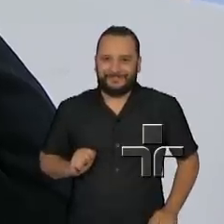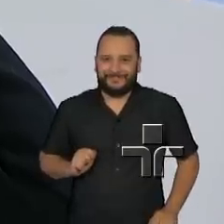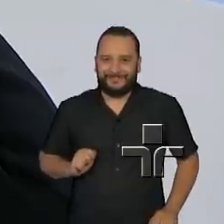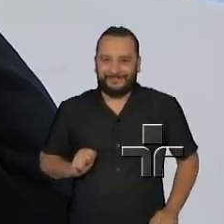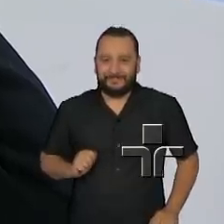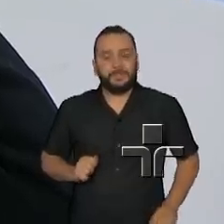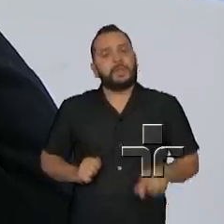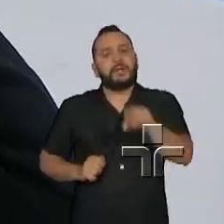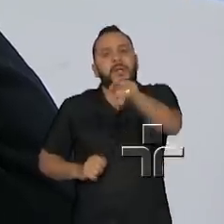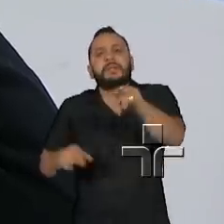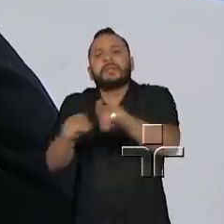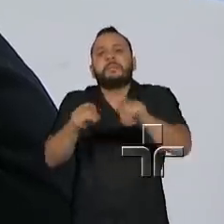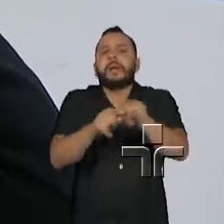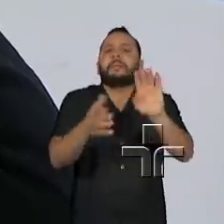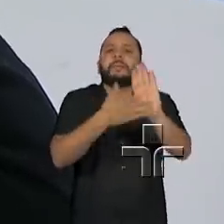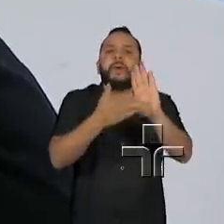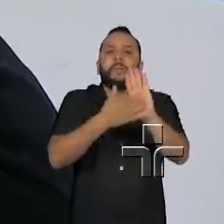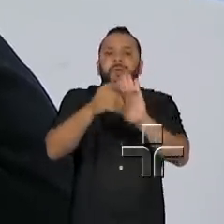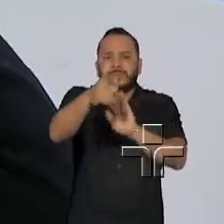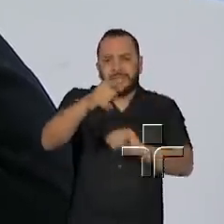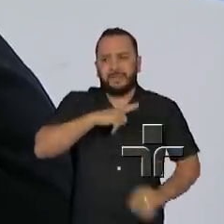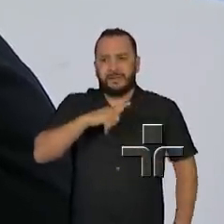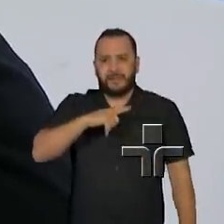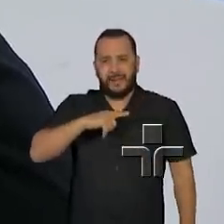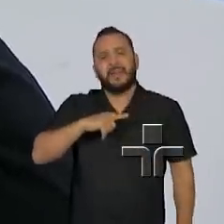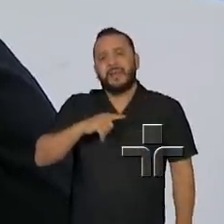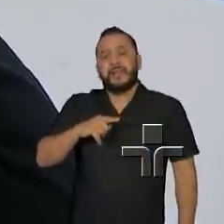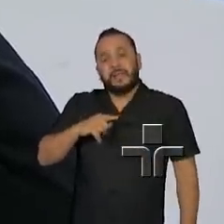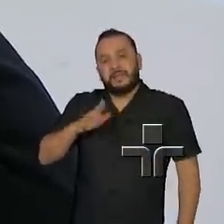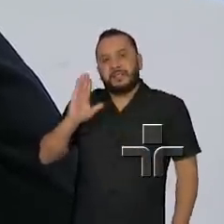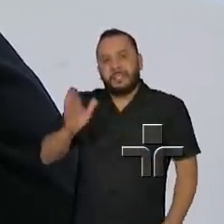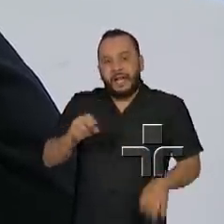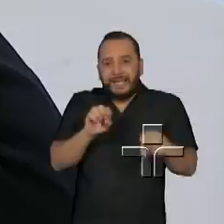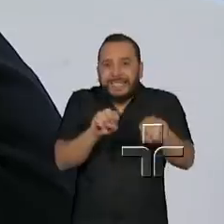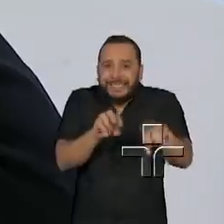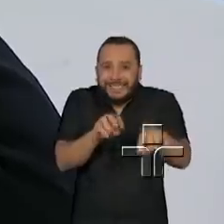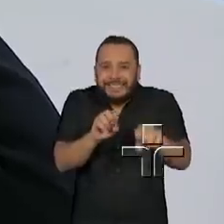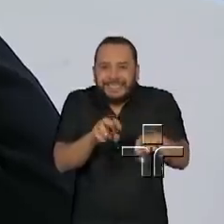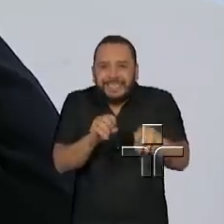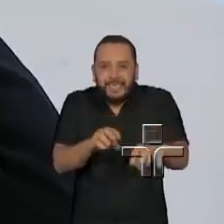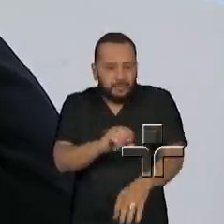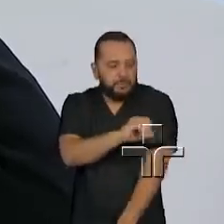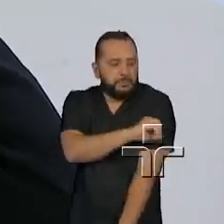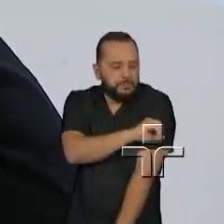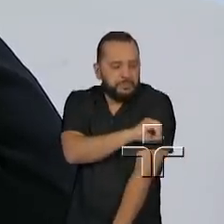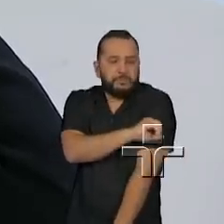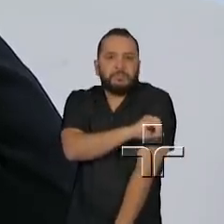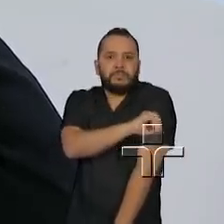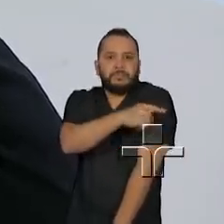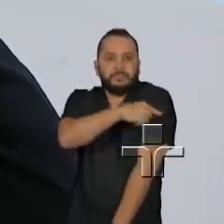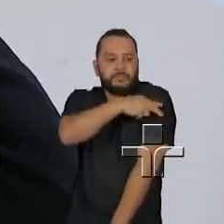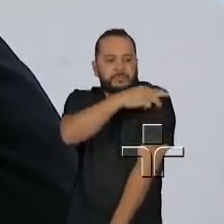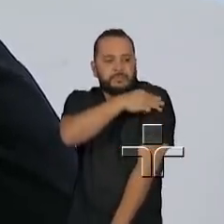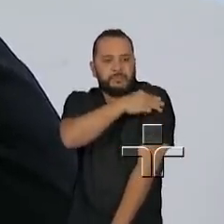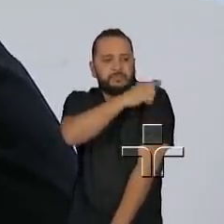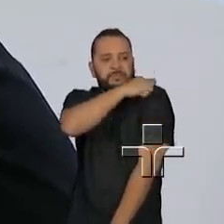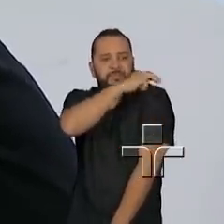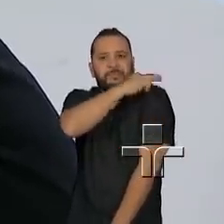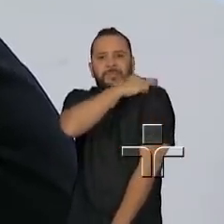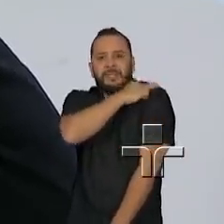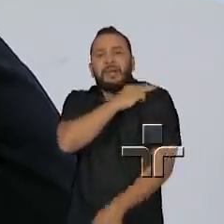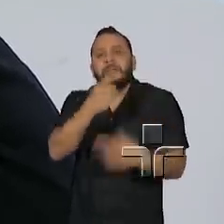do ensino básico e médio, como acontece com o ensino universitário federal. Por que o senhor acha